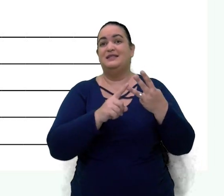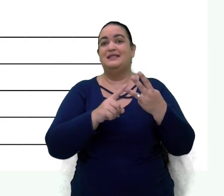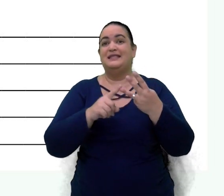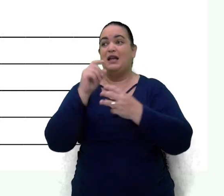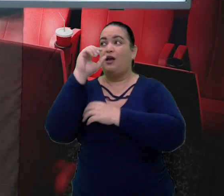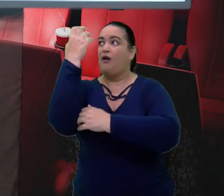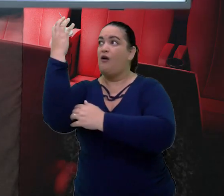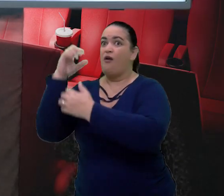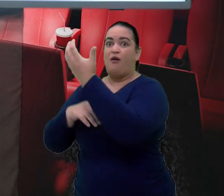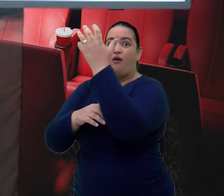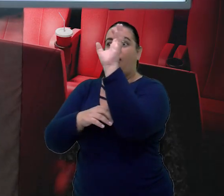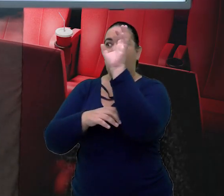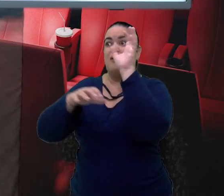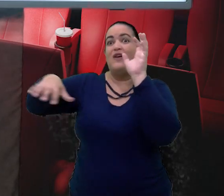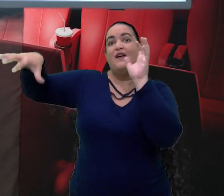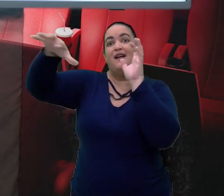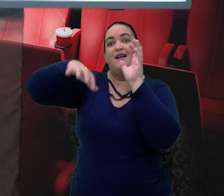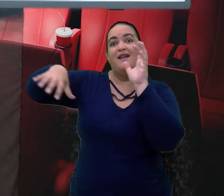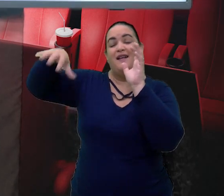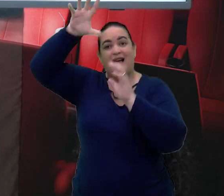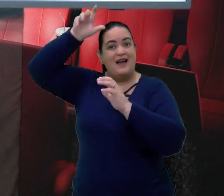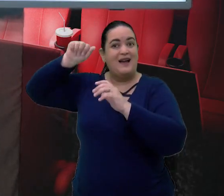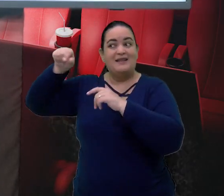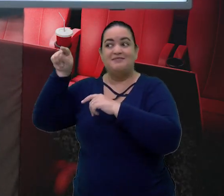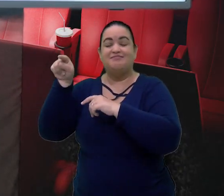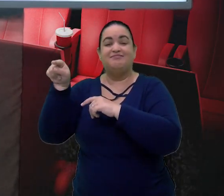amazônica? Explique. Quais são os riscos?